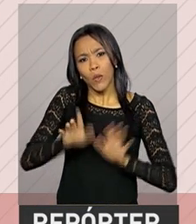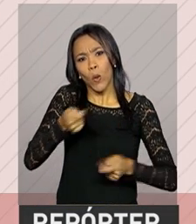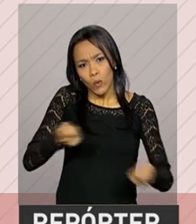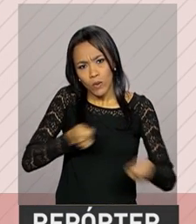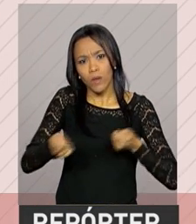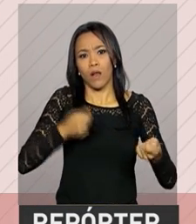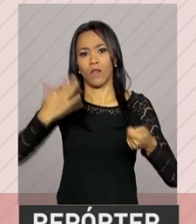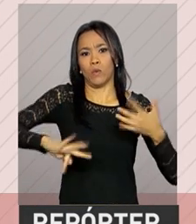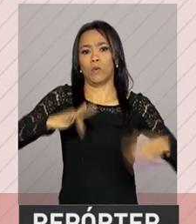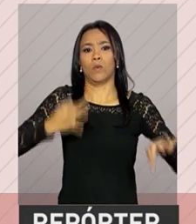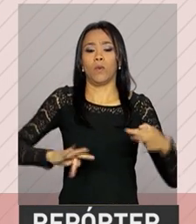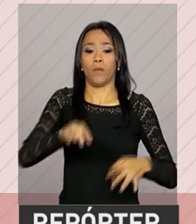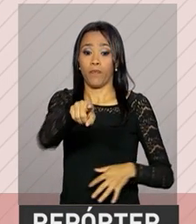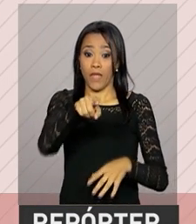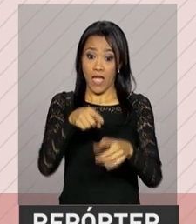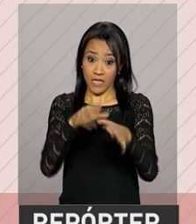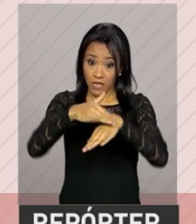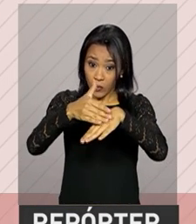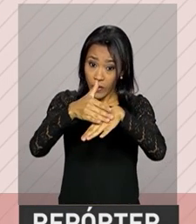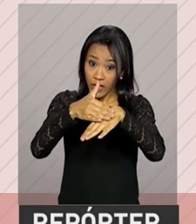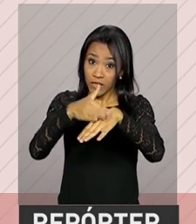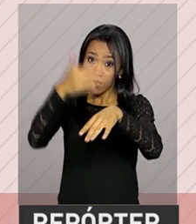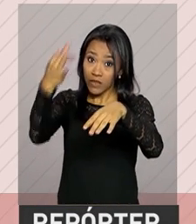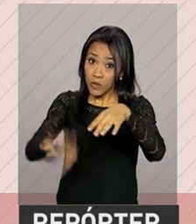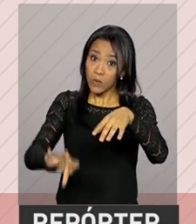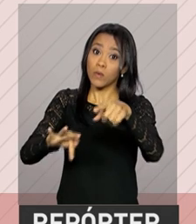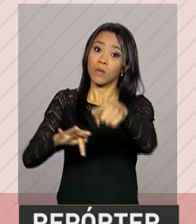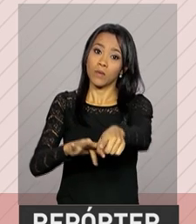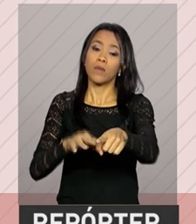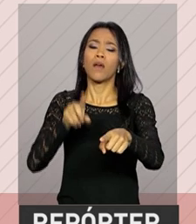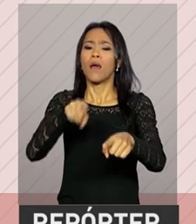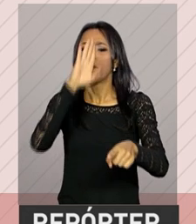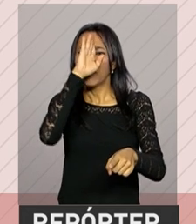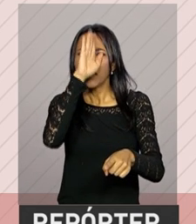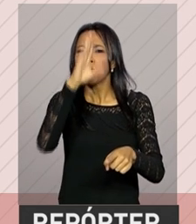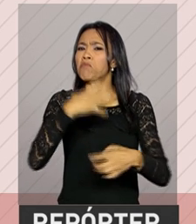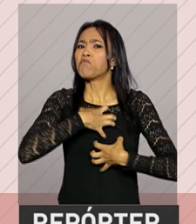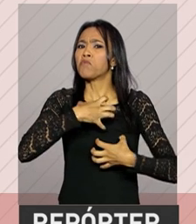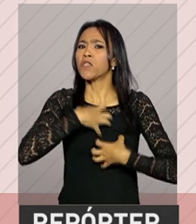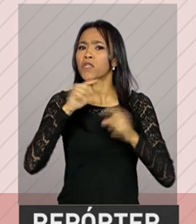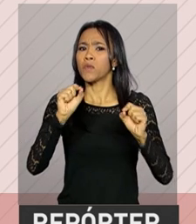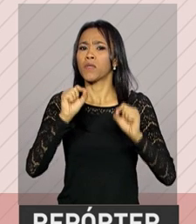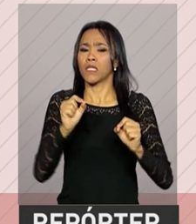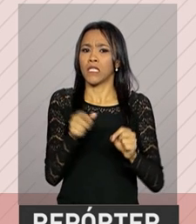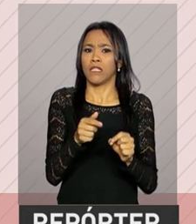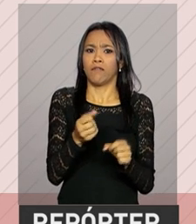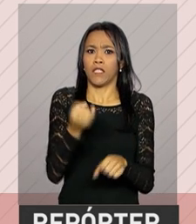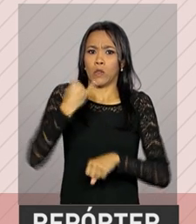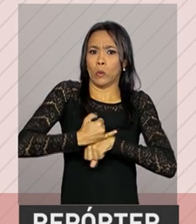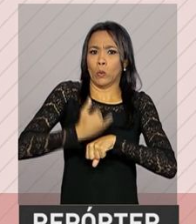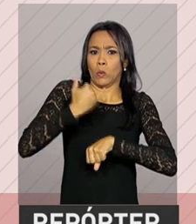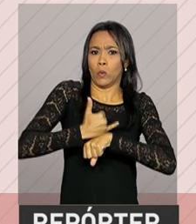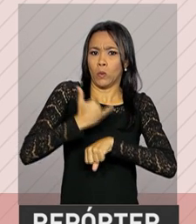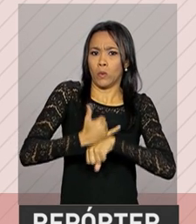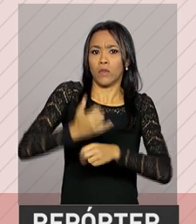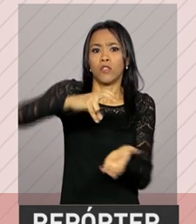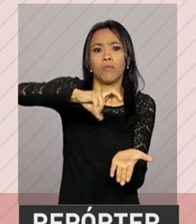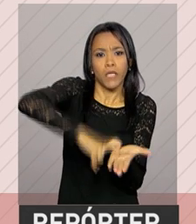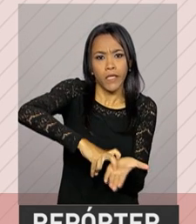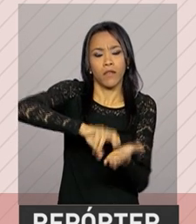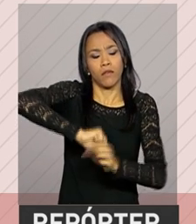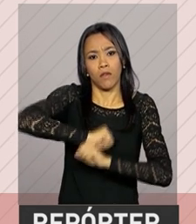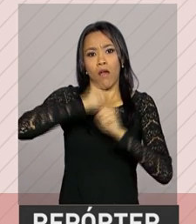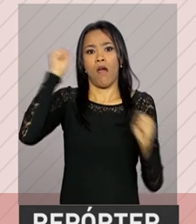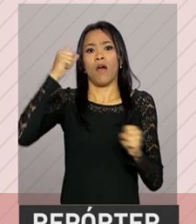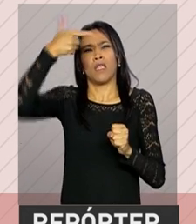artrite reumatoide é uma doença inflamatória. Um dos principais sintomas é a rigidez nas articulações pela manhã. Outros